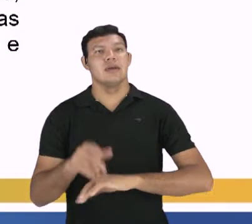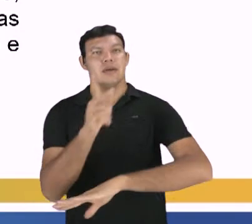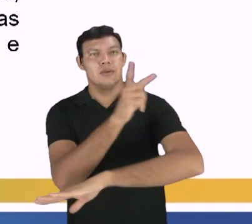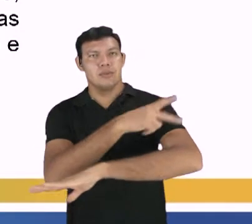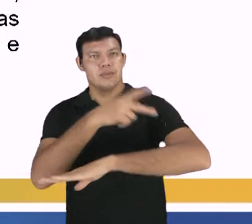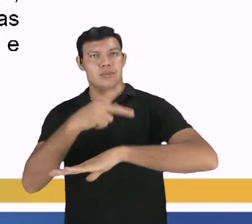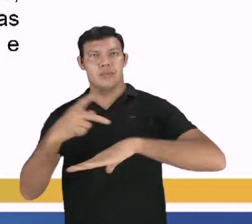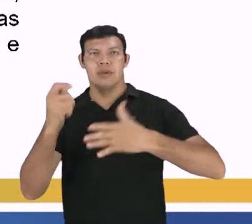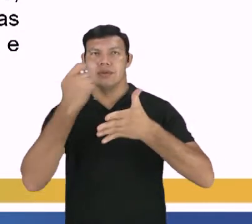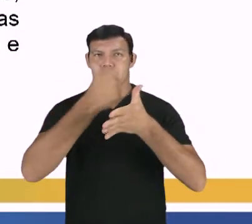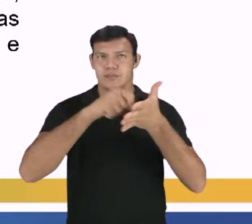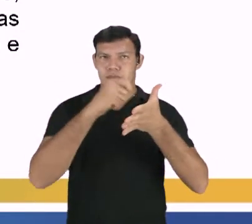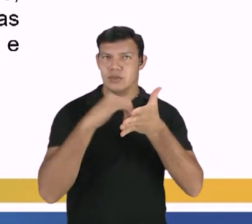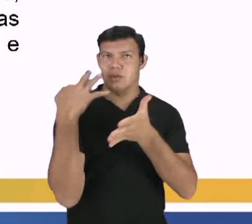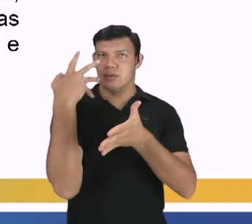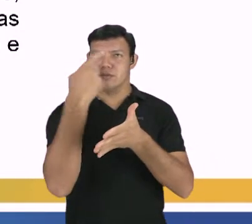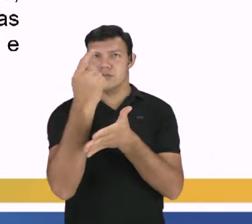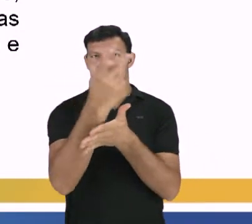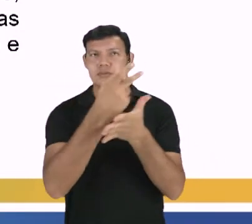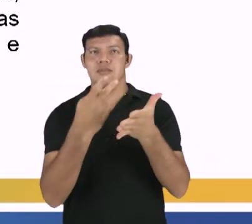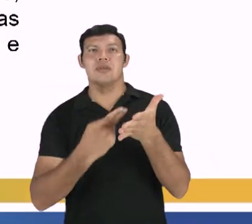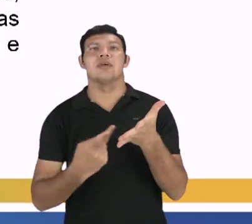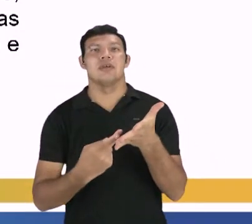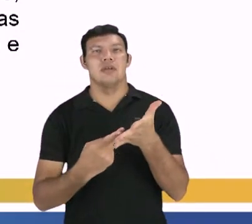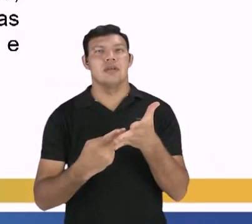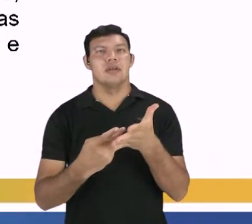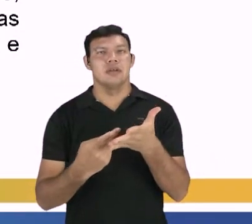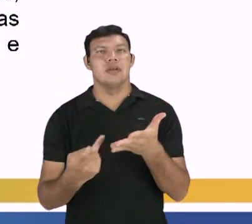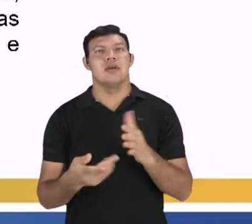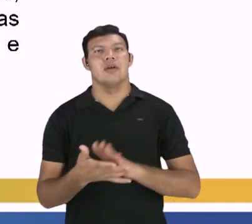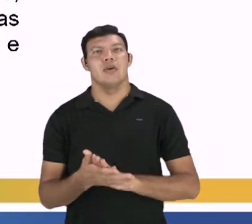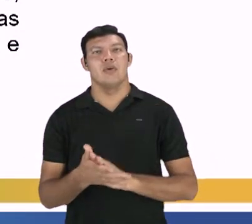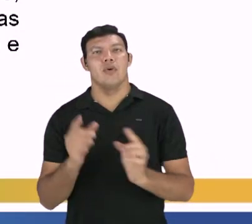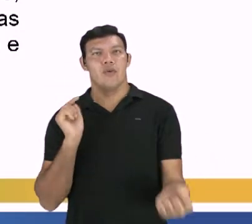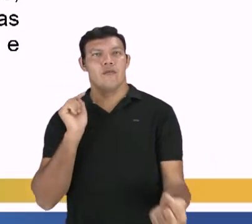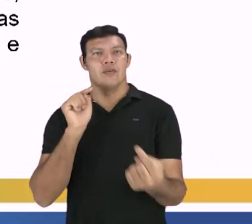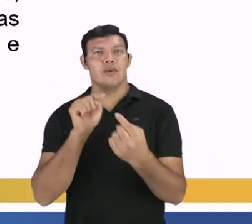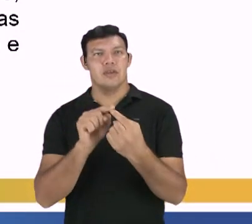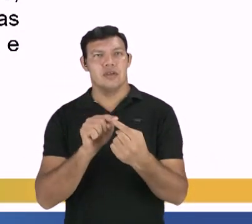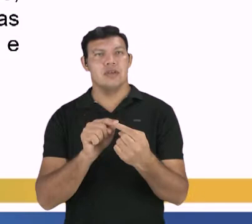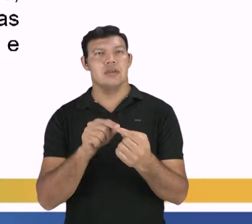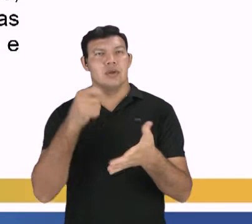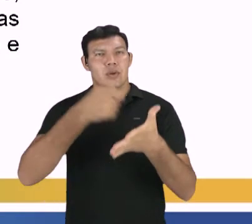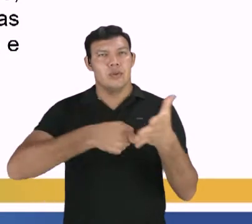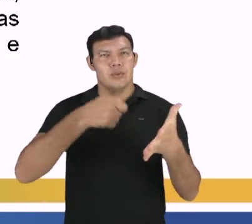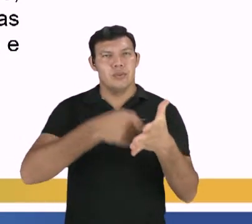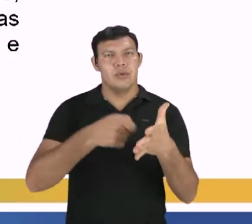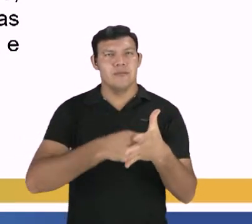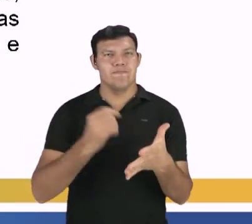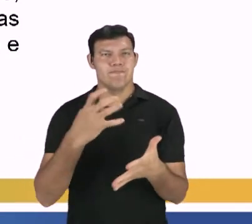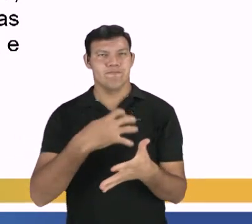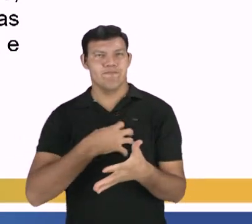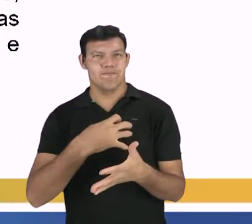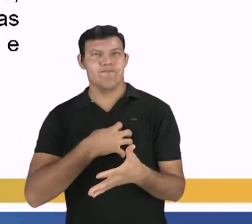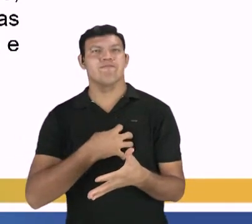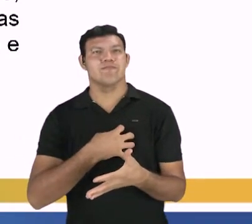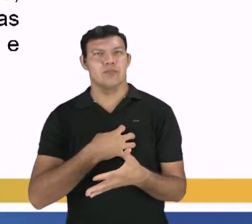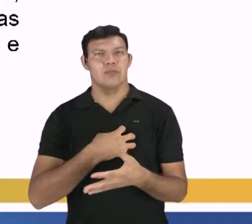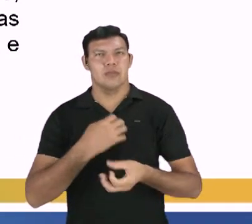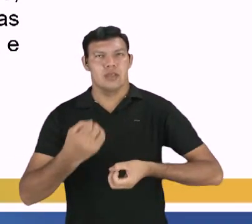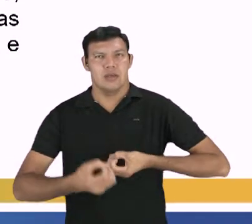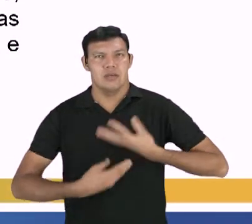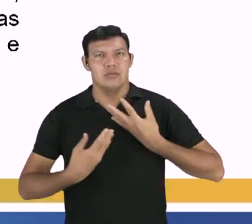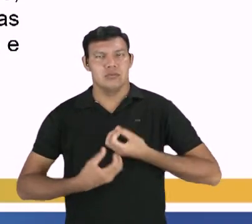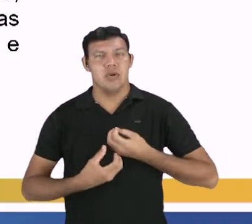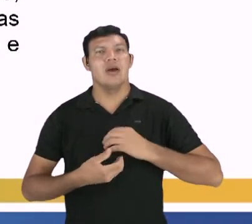do rigor da forma, deixando a inspiração em segundo plano. Então, assim, não era só